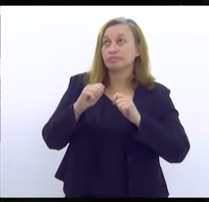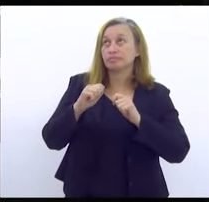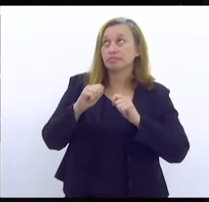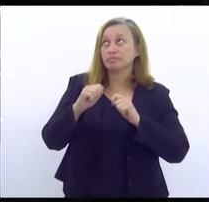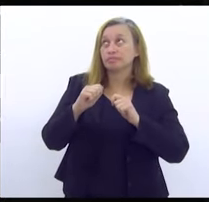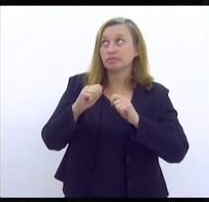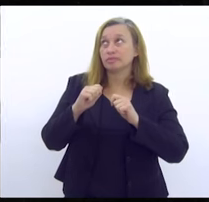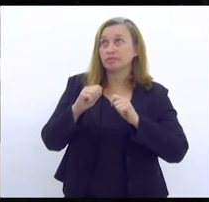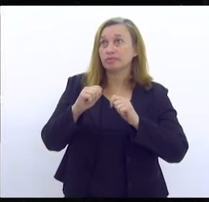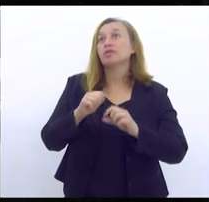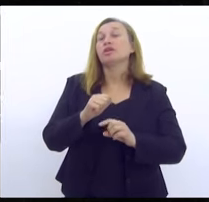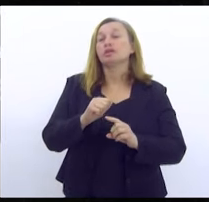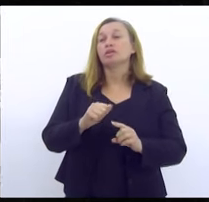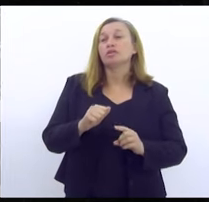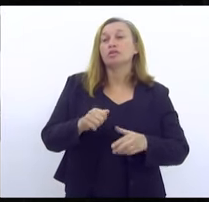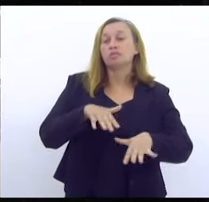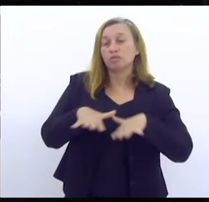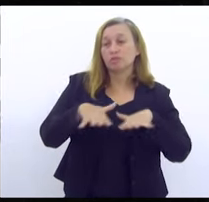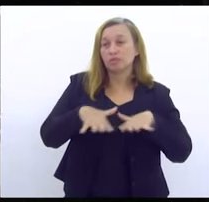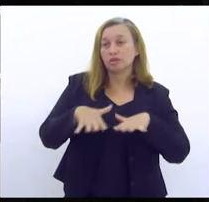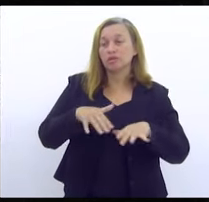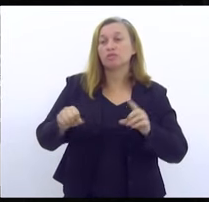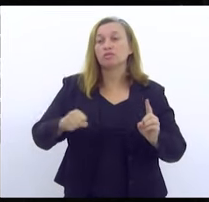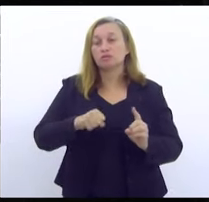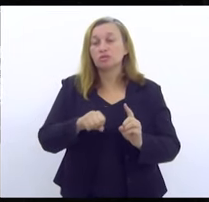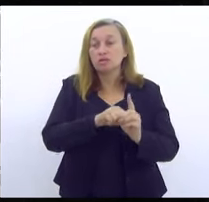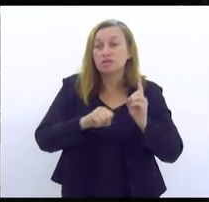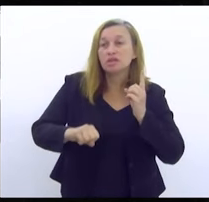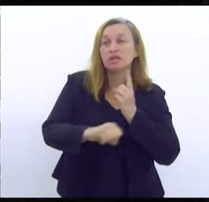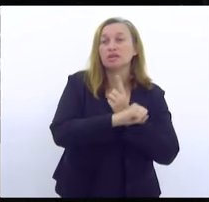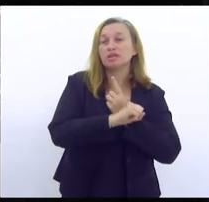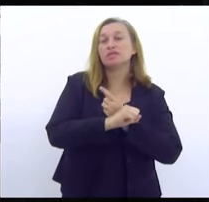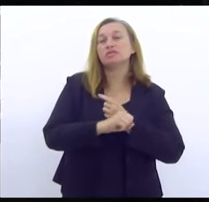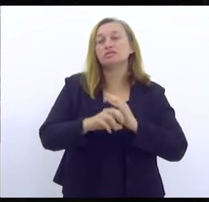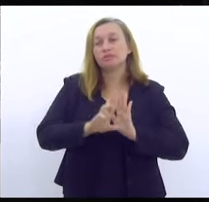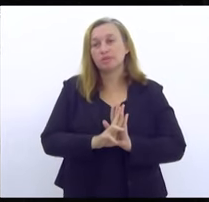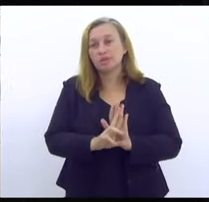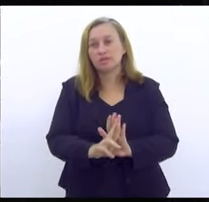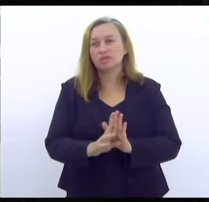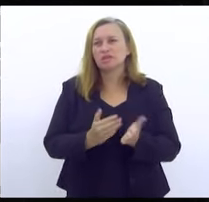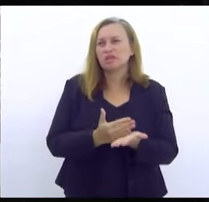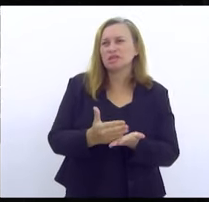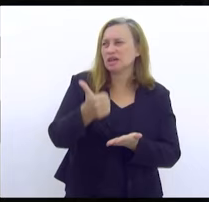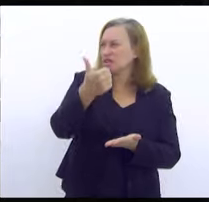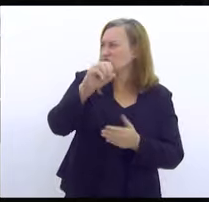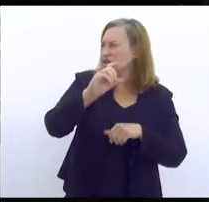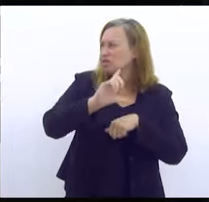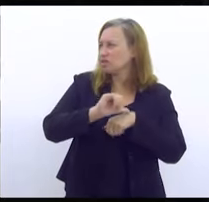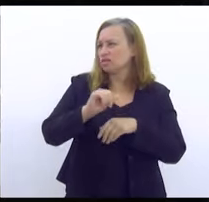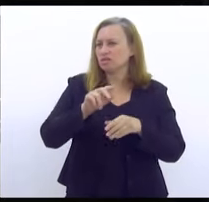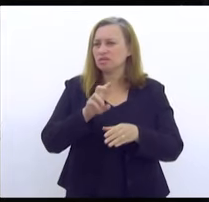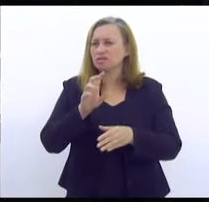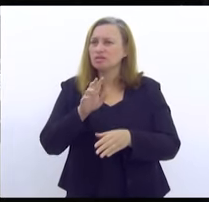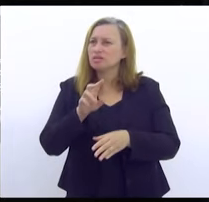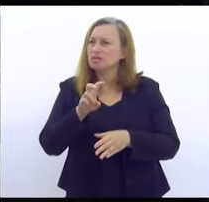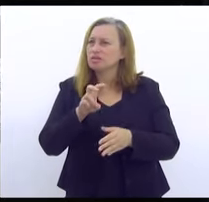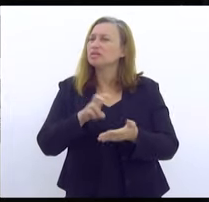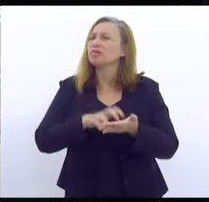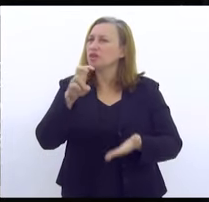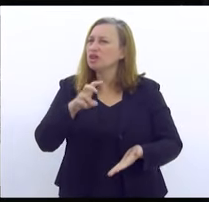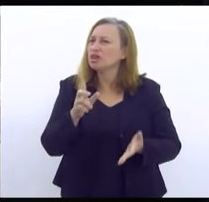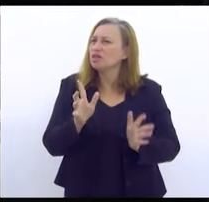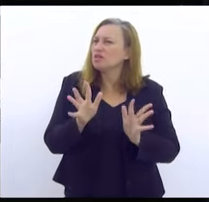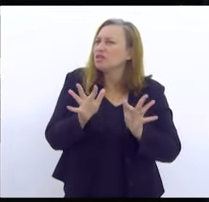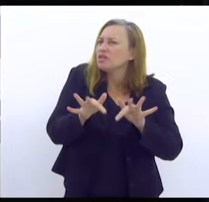nessa casa, de forma tão representativa que começou às 10 da manhã e foi terminar por